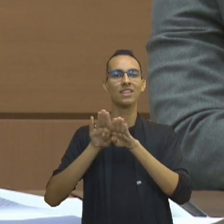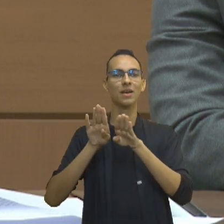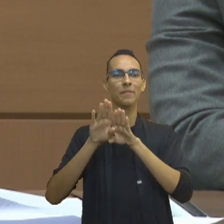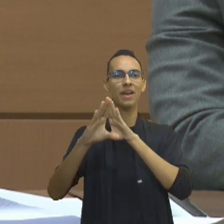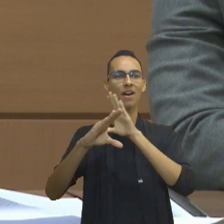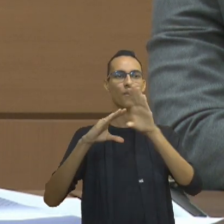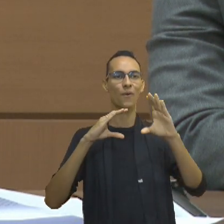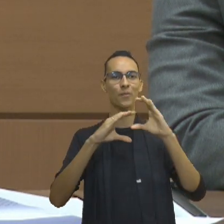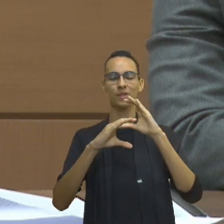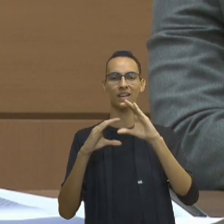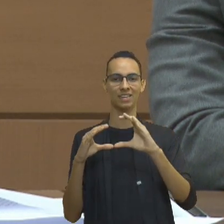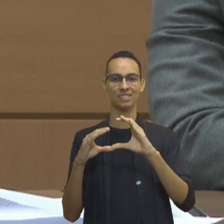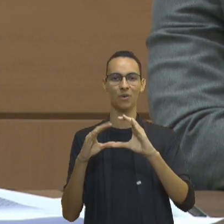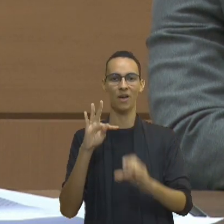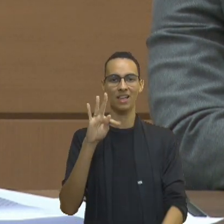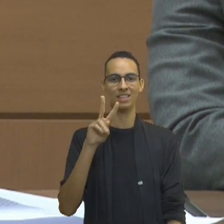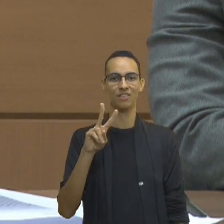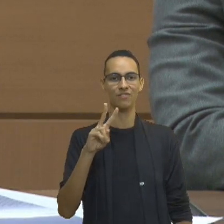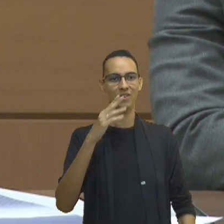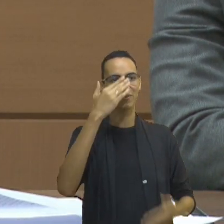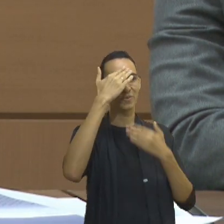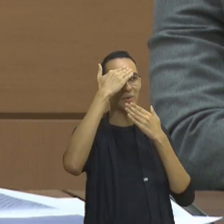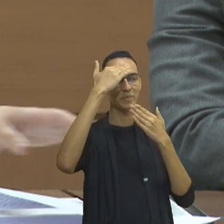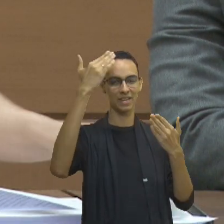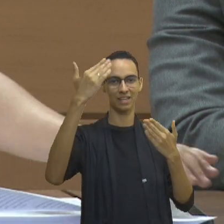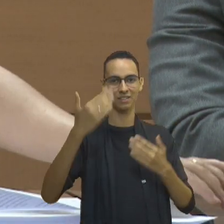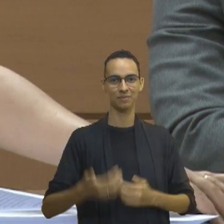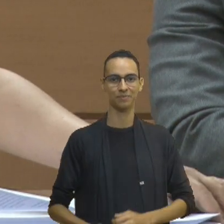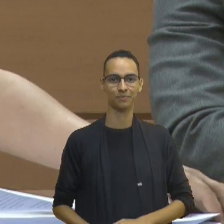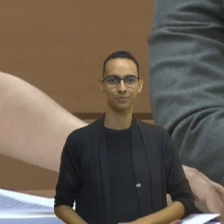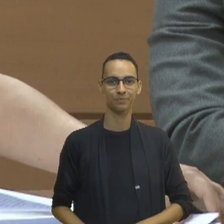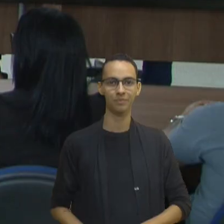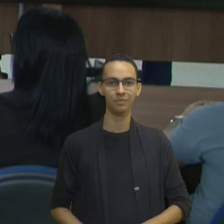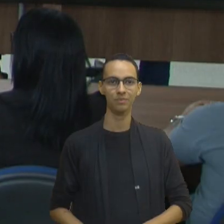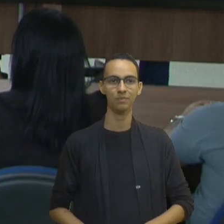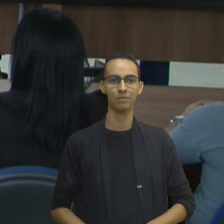imprensa. Muito obrigada.